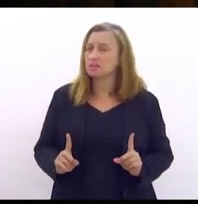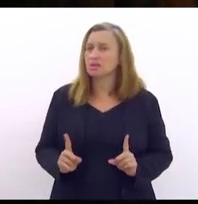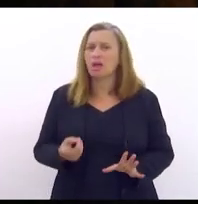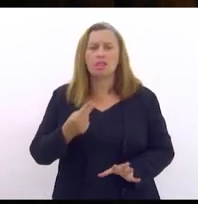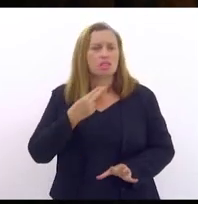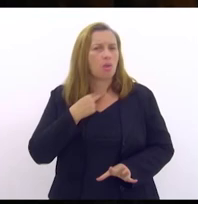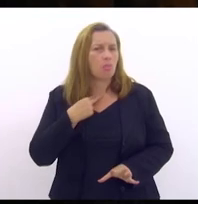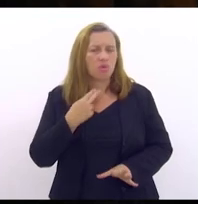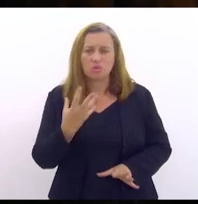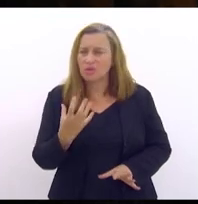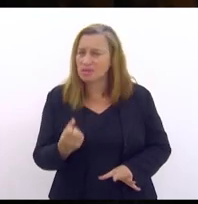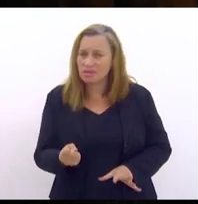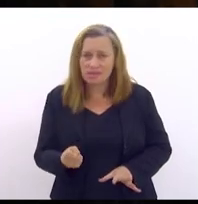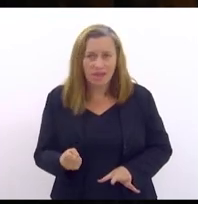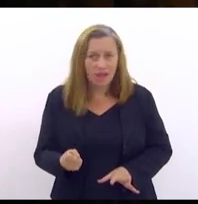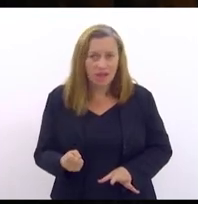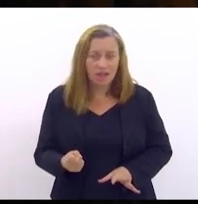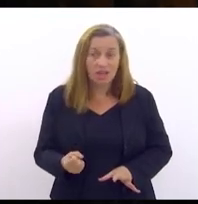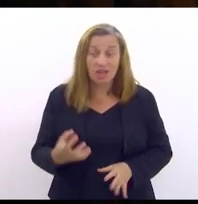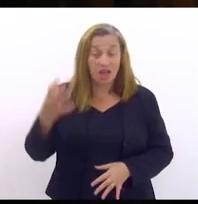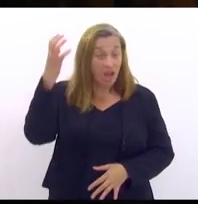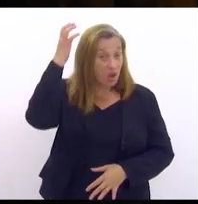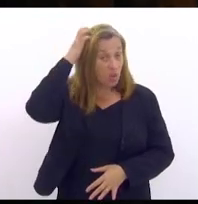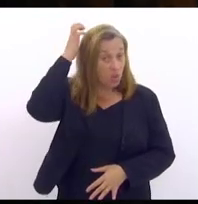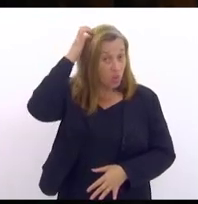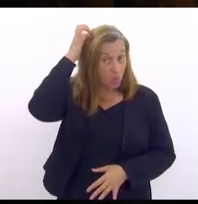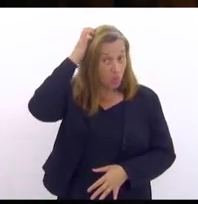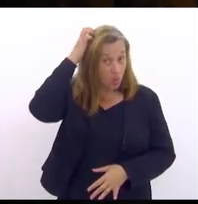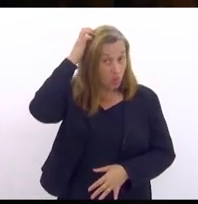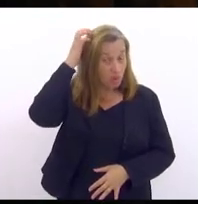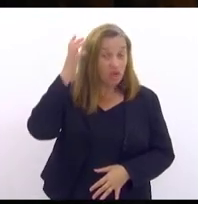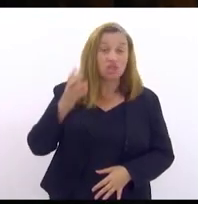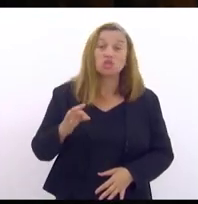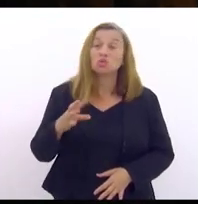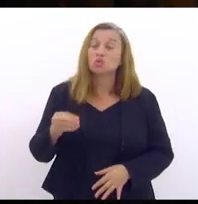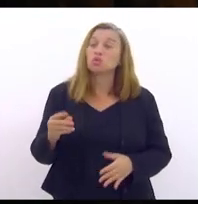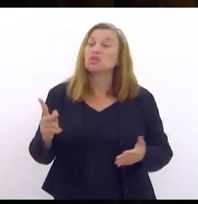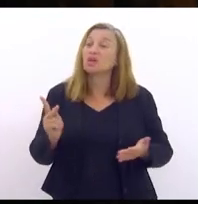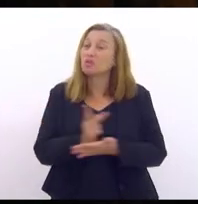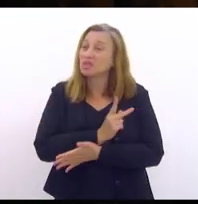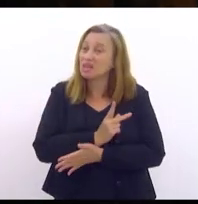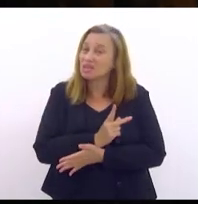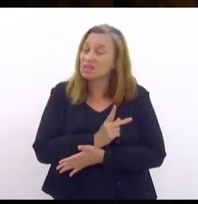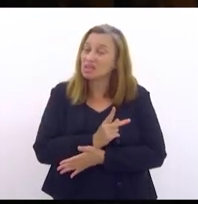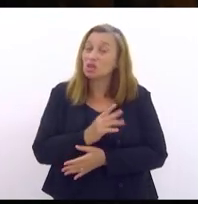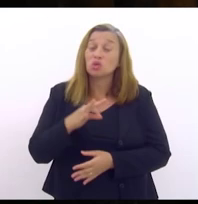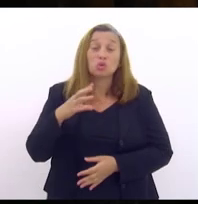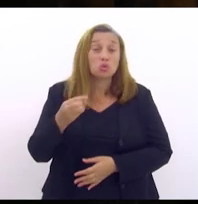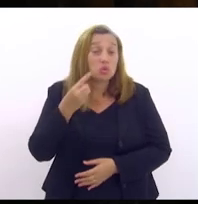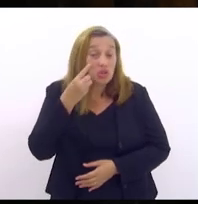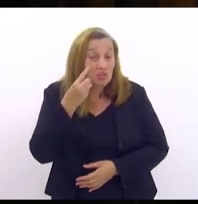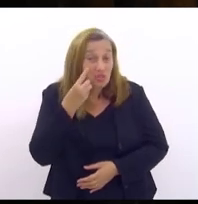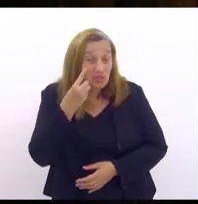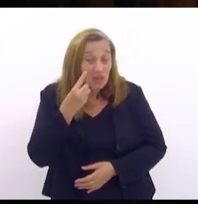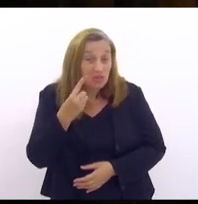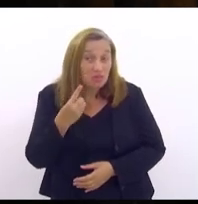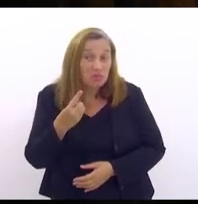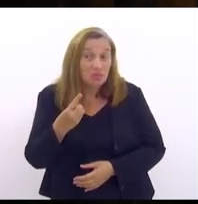posso admitir que a culpa do que está acontecendo e das cenas que nós vimos